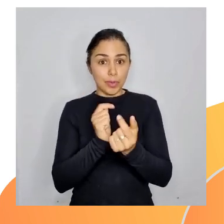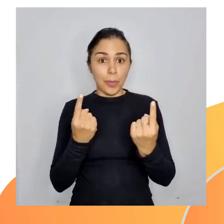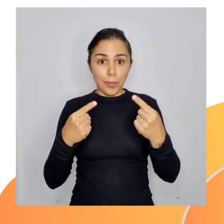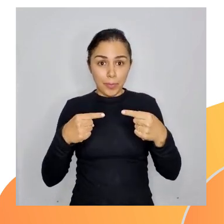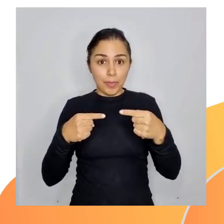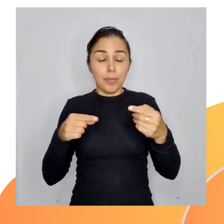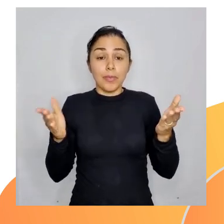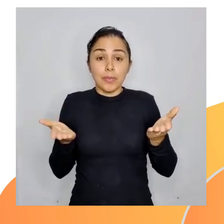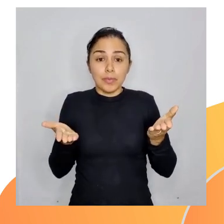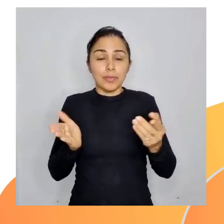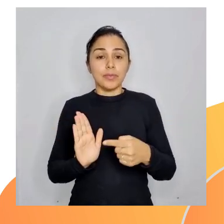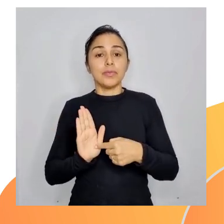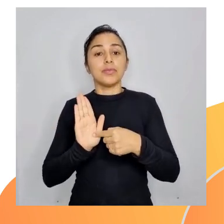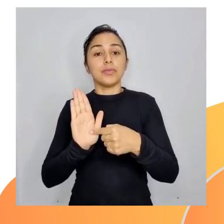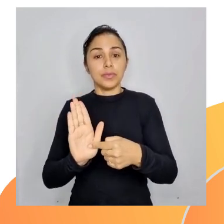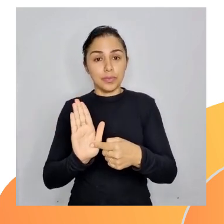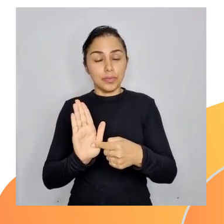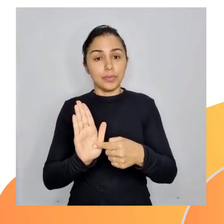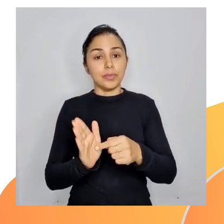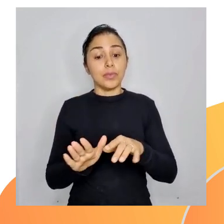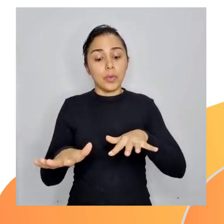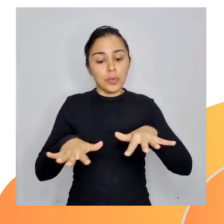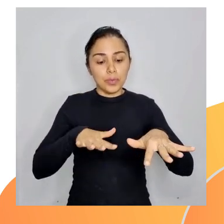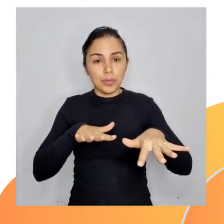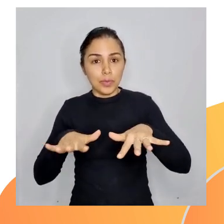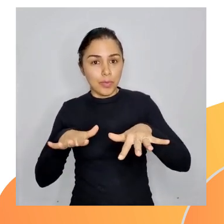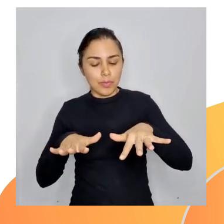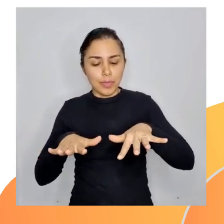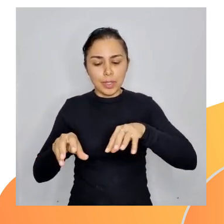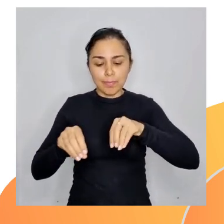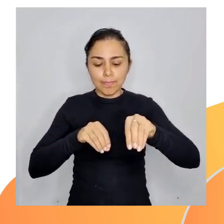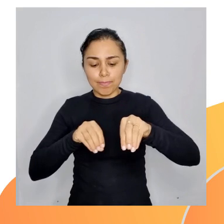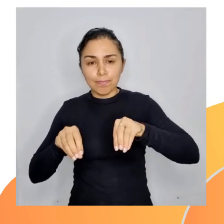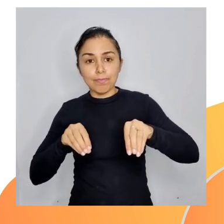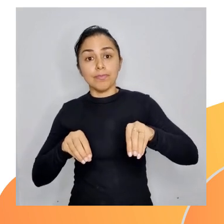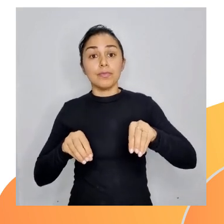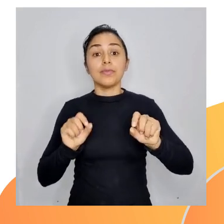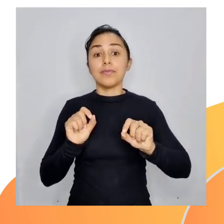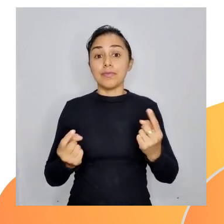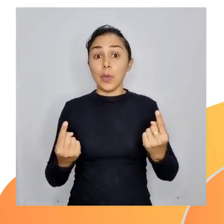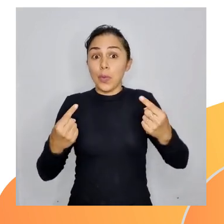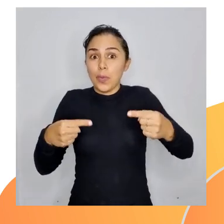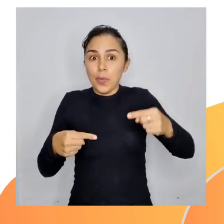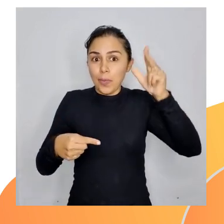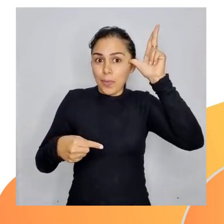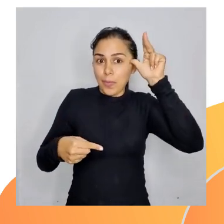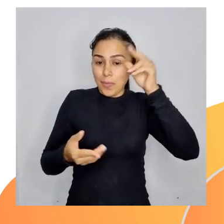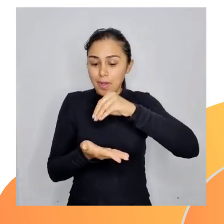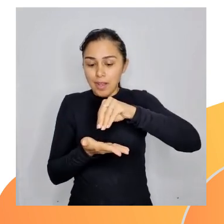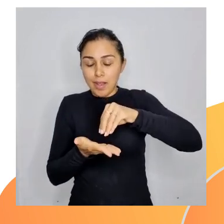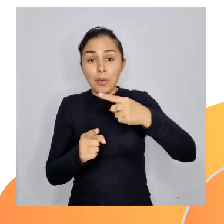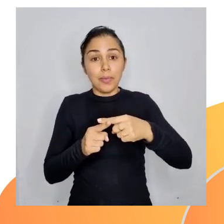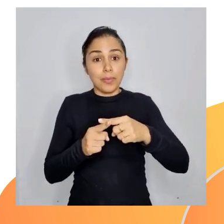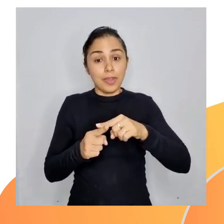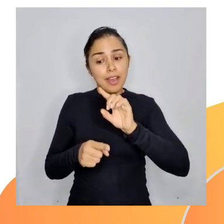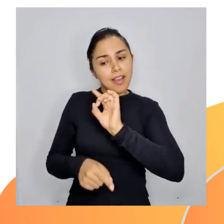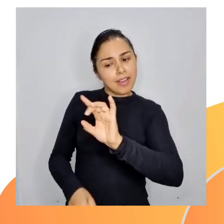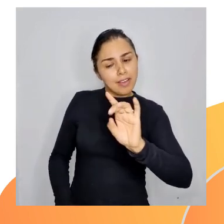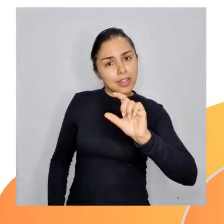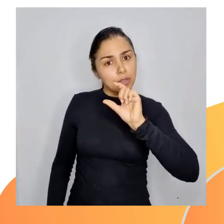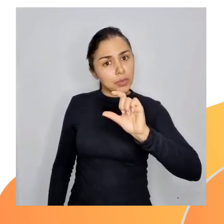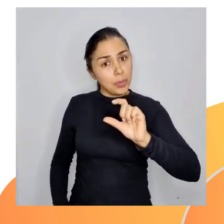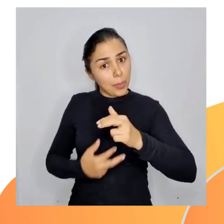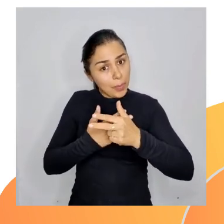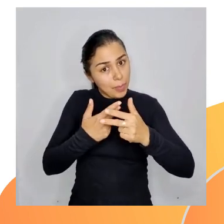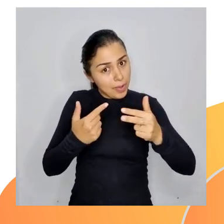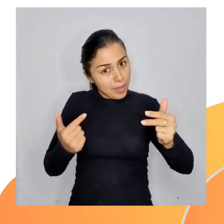a vocês um pouquinho a respeito dos movimentos que compõem o jogo de xadrez, que cada uma das peças tem dentro